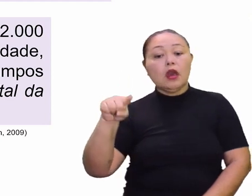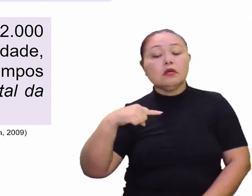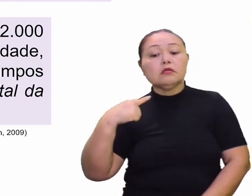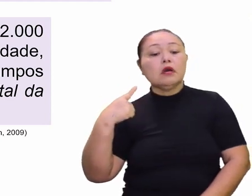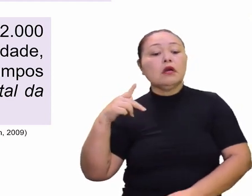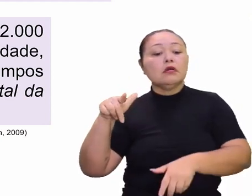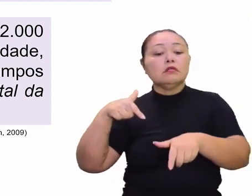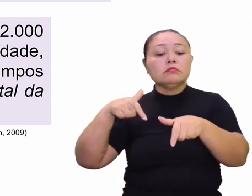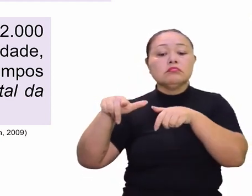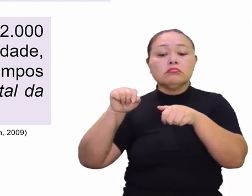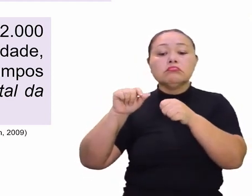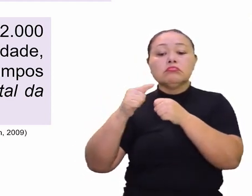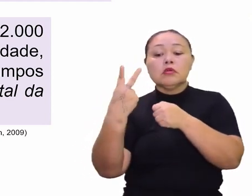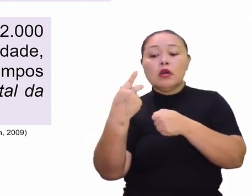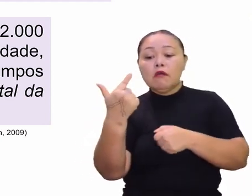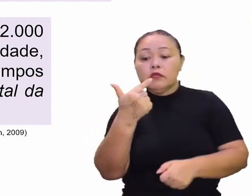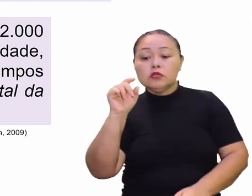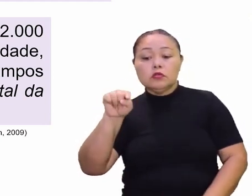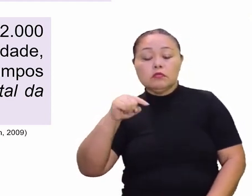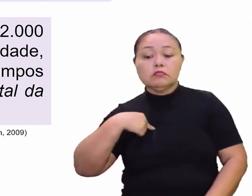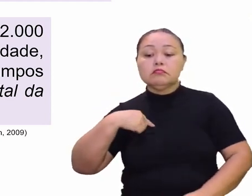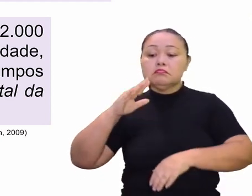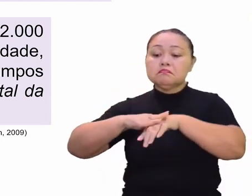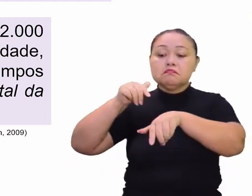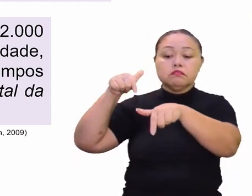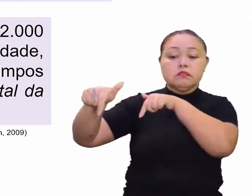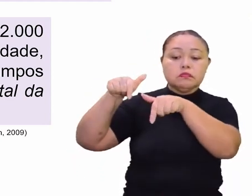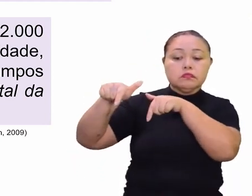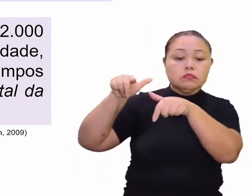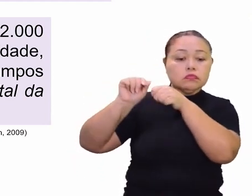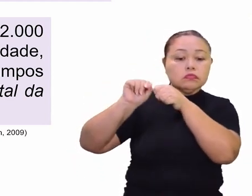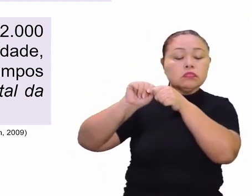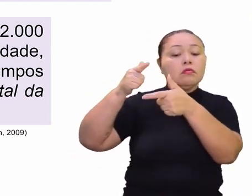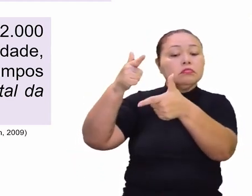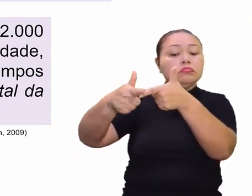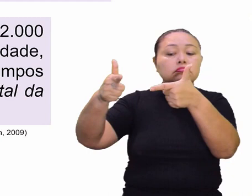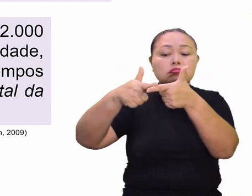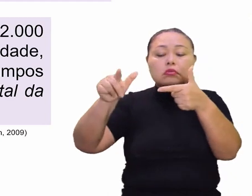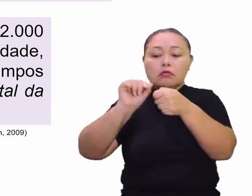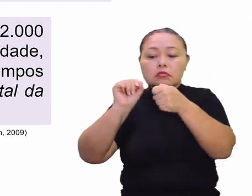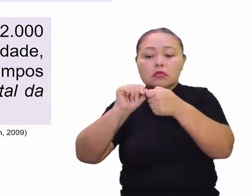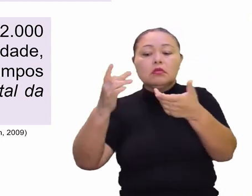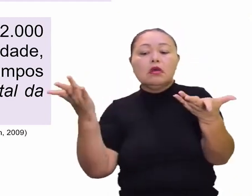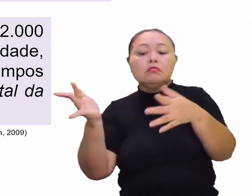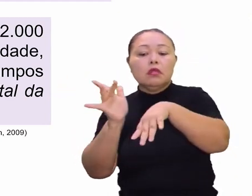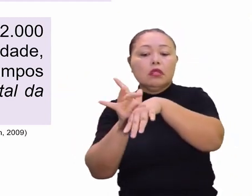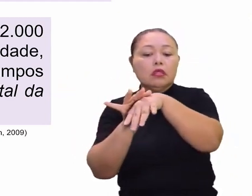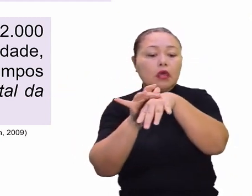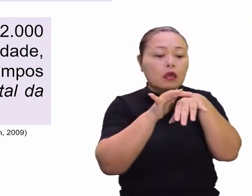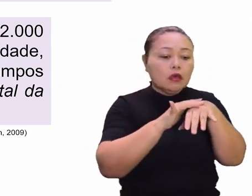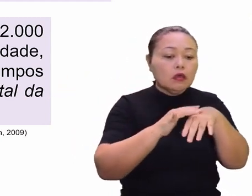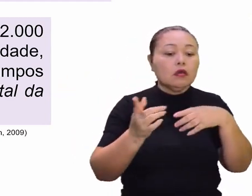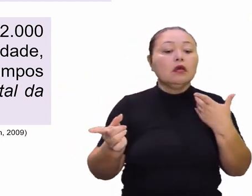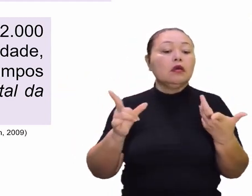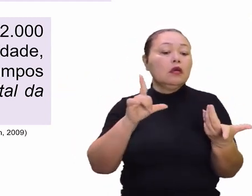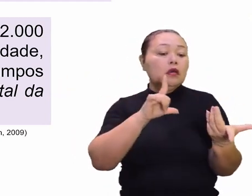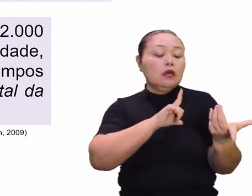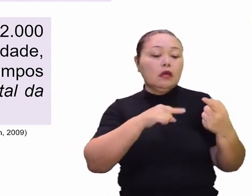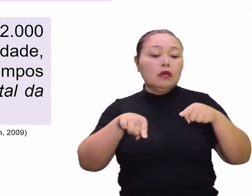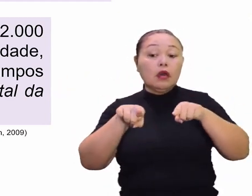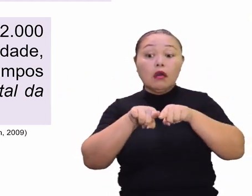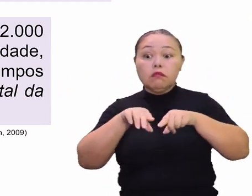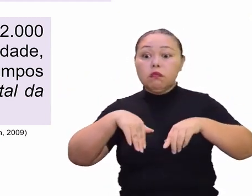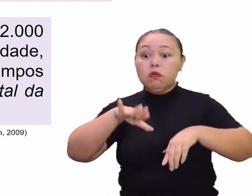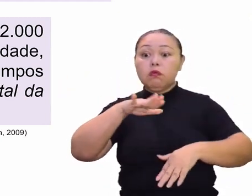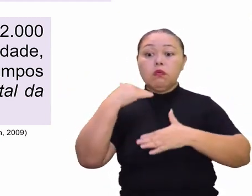obras aproximadamente 22 mil operários. Devido aos problemas de insalubridade, das doenças e